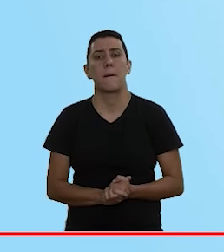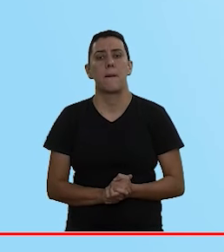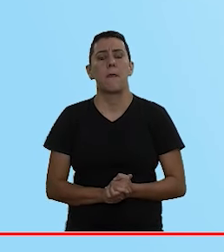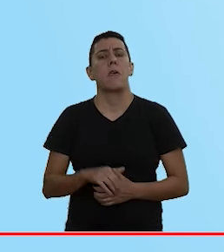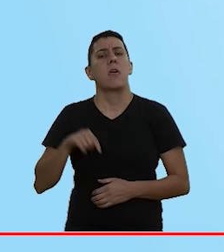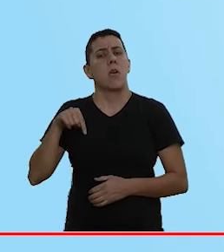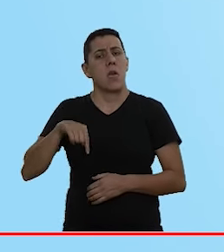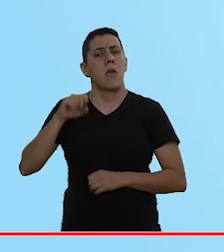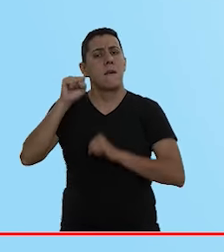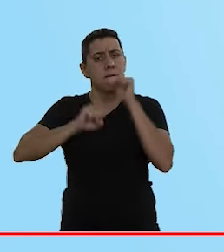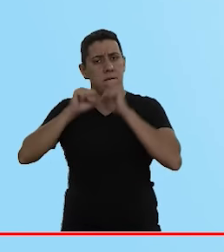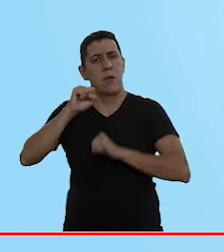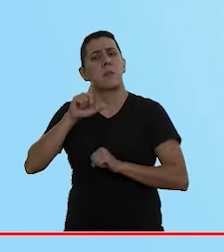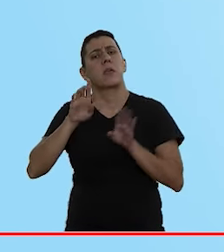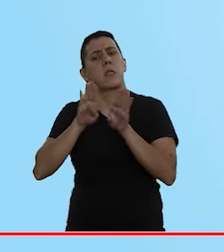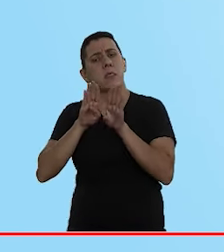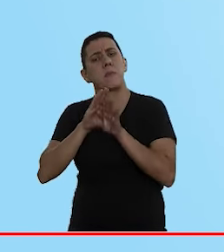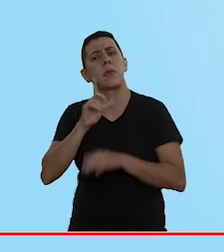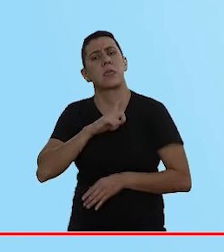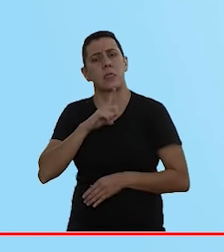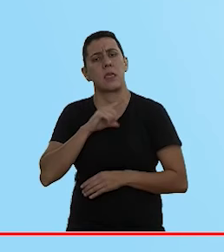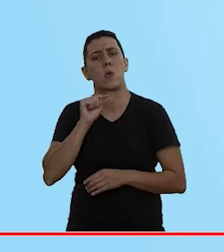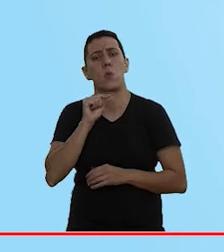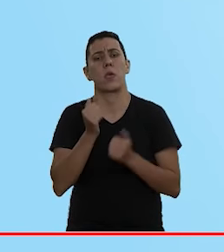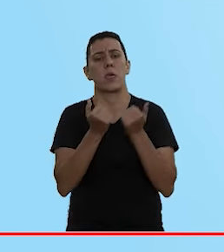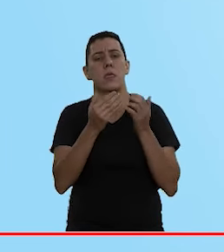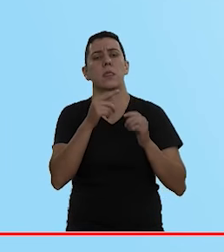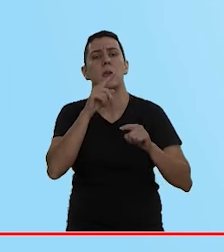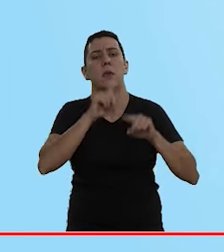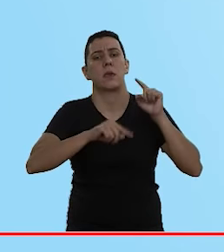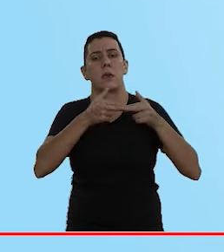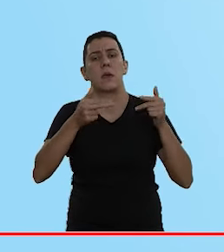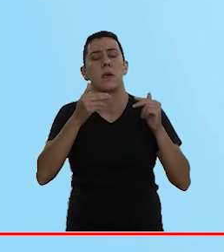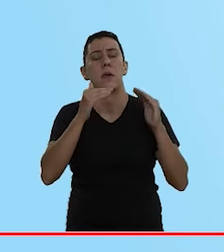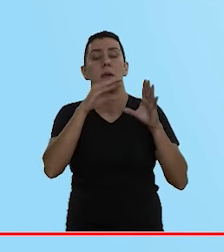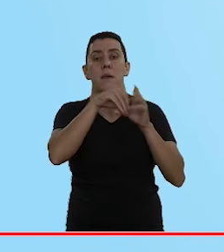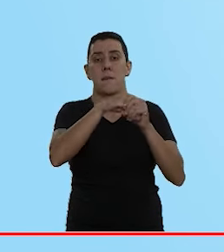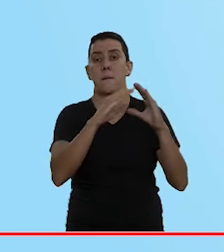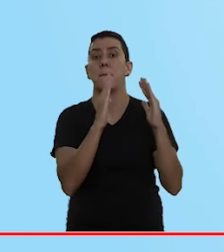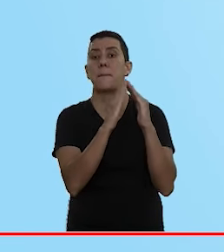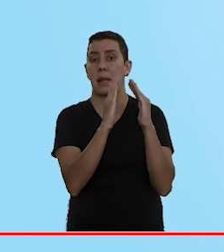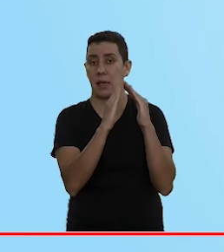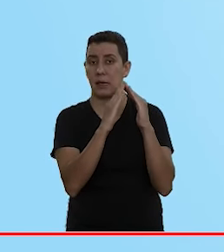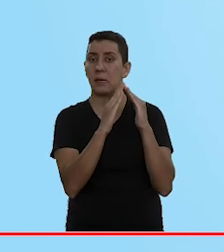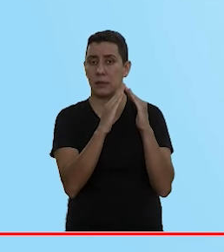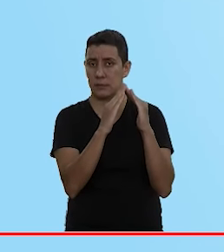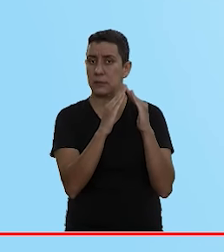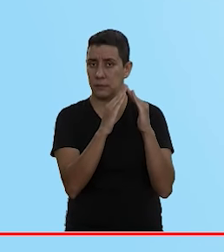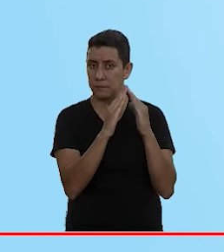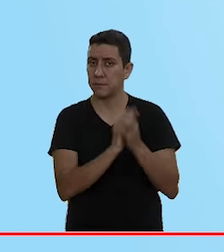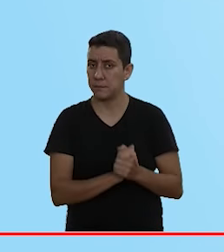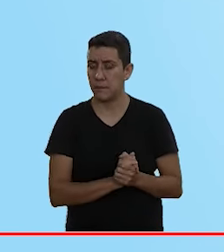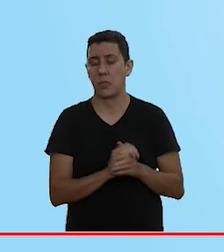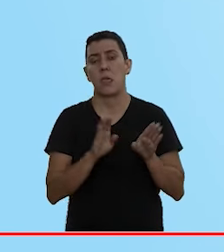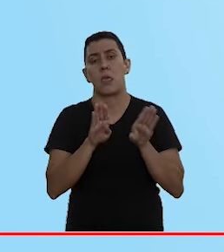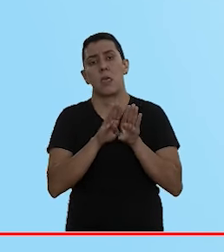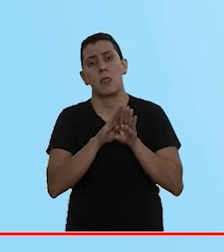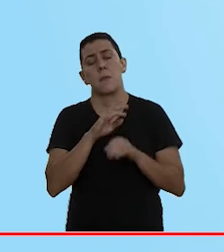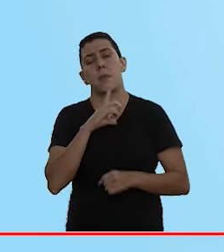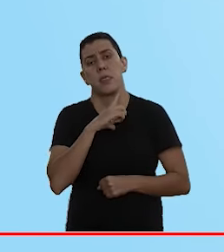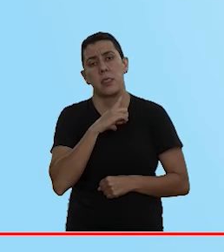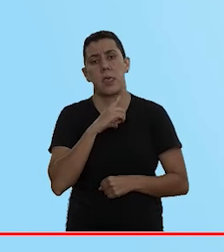também temos, além de ter os otimizadores, os inversores, temos também a parte de baterias.